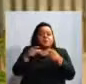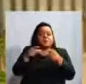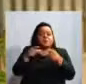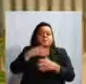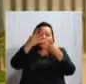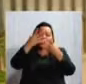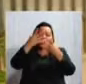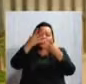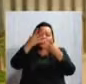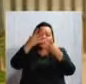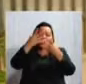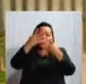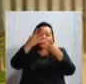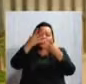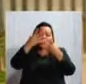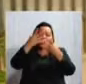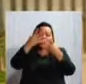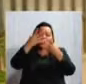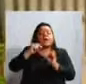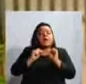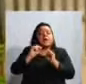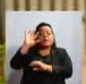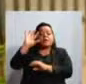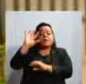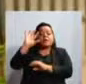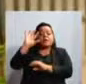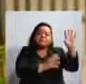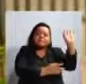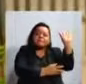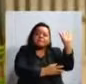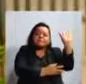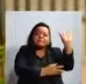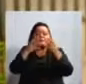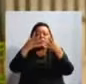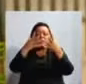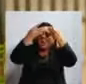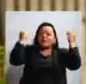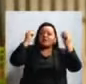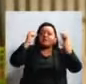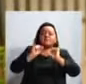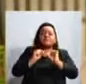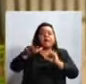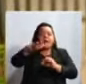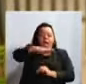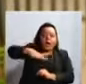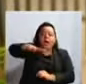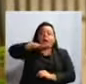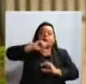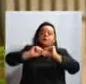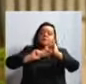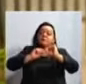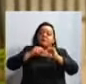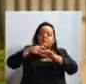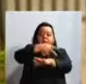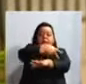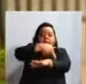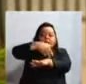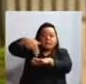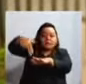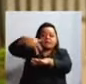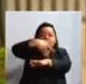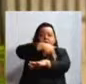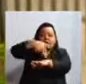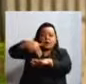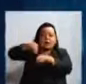esquecidas. Por exemplo, o parque natural está totalmente esquecido. Aquela área de trilha está